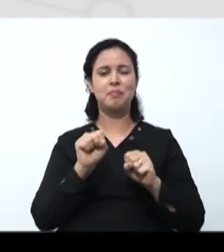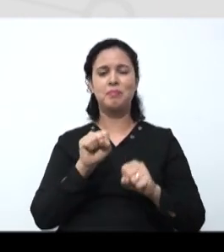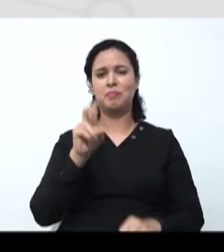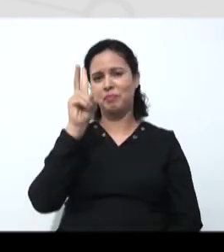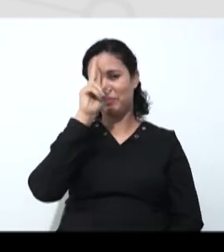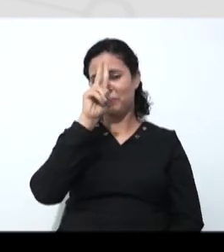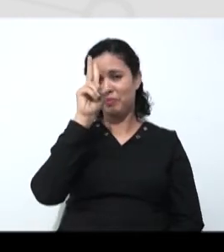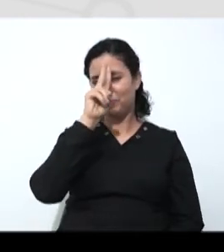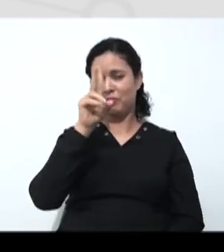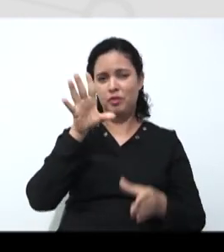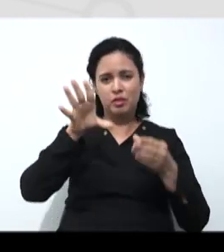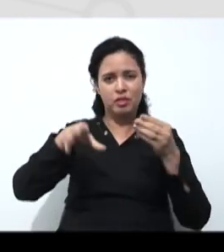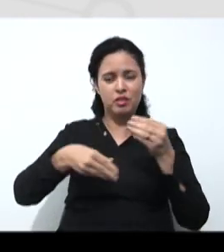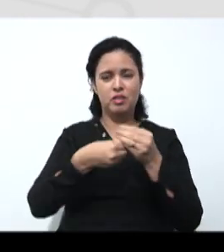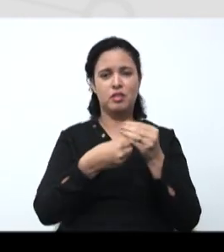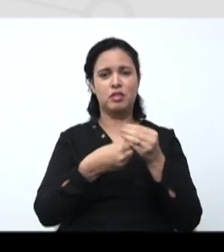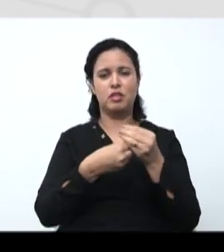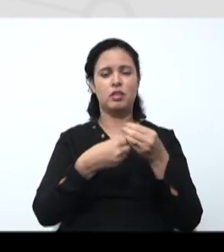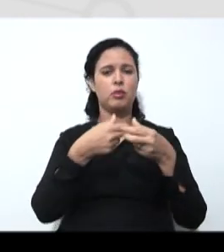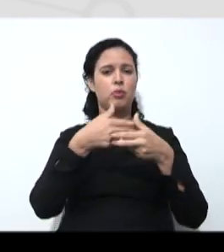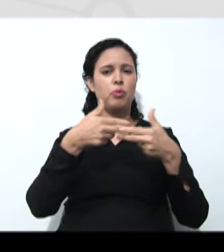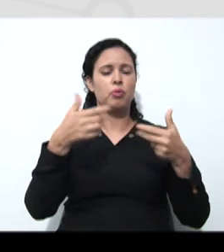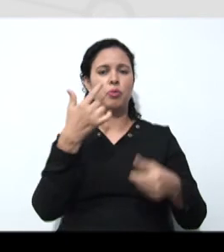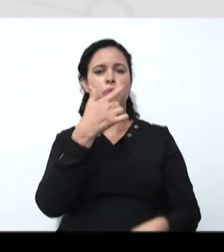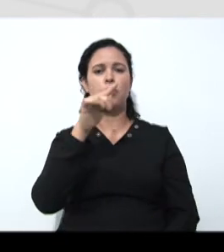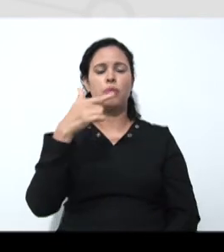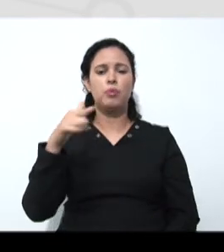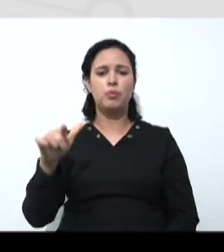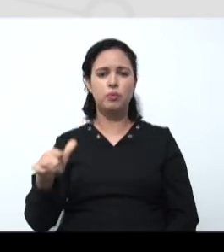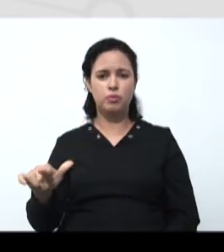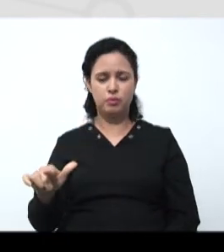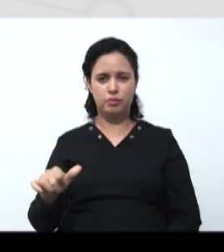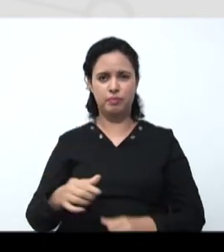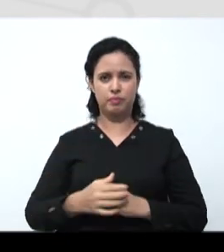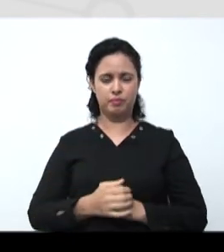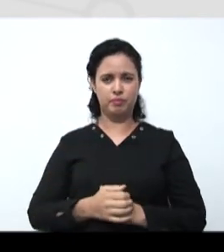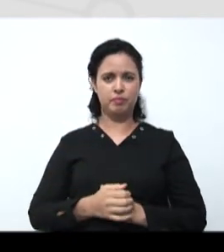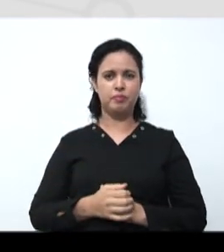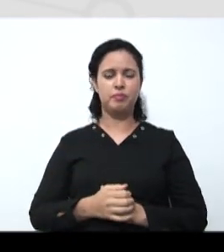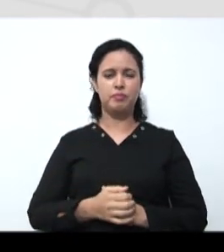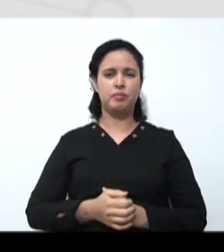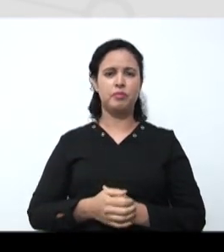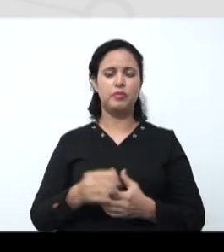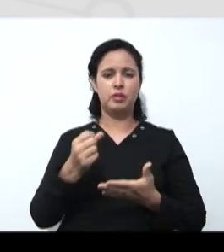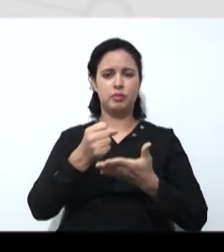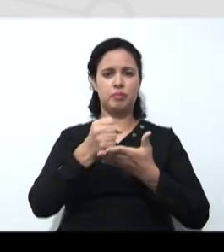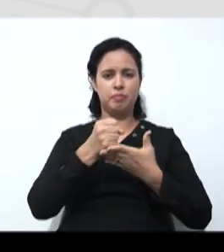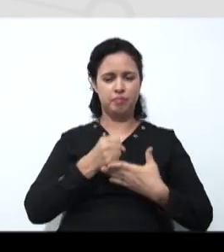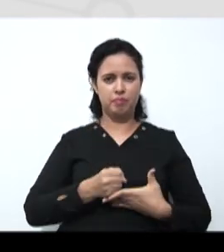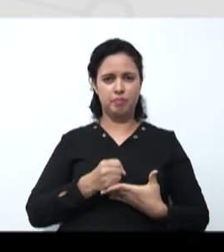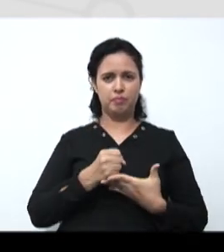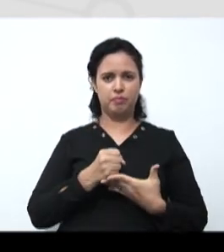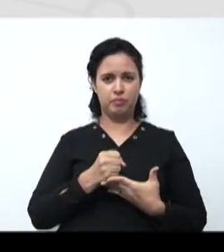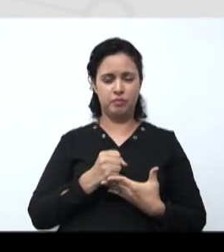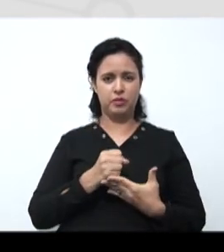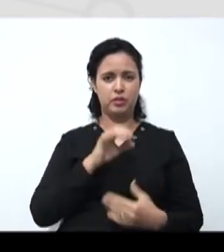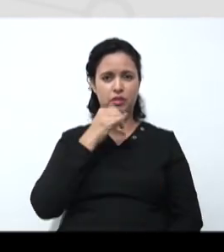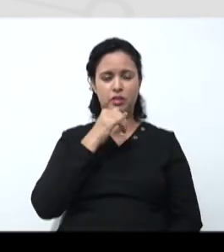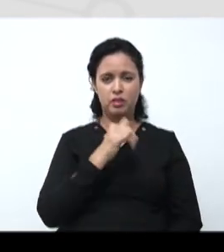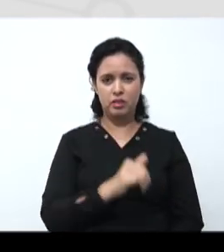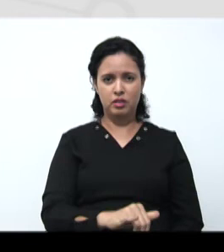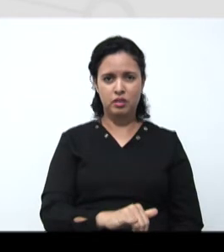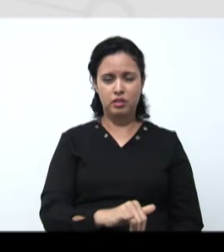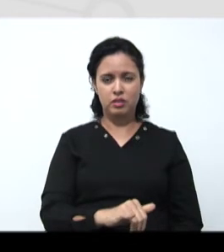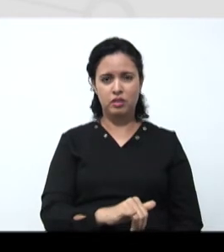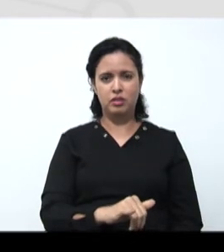elencado muitas outras, mas persistência por conta de todo o contexto que ela vinha apresentando, né? Energia, porque ela